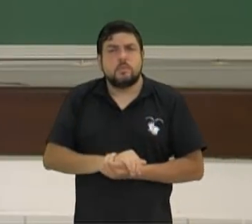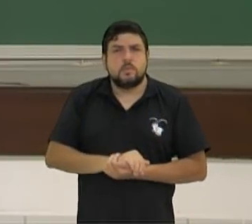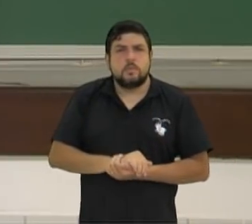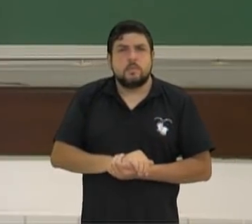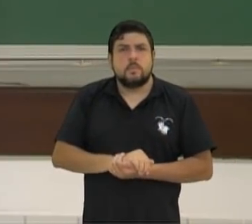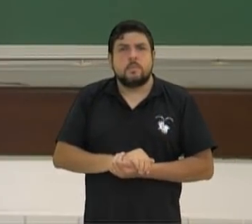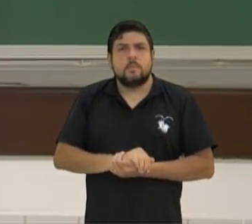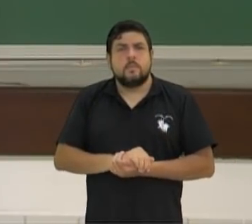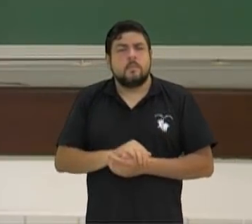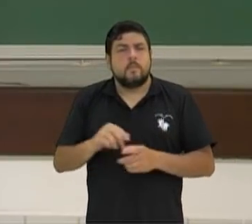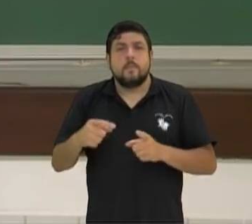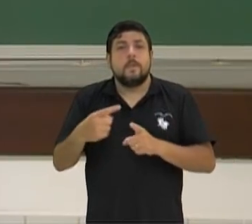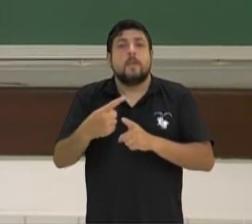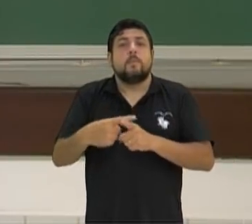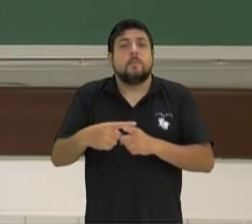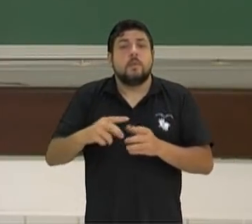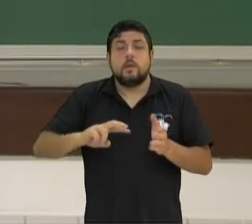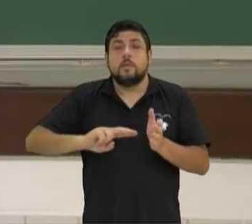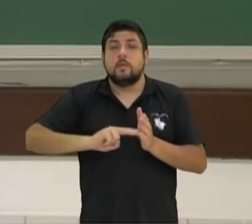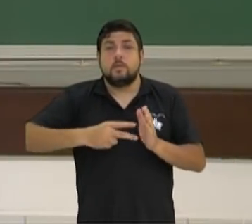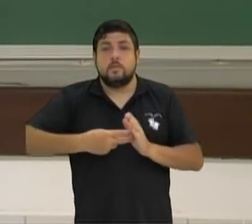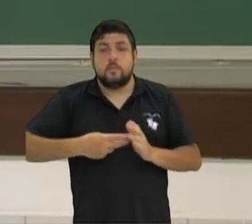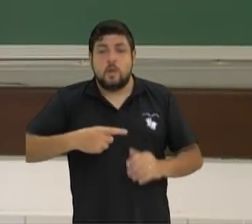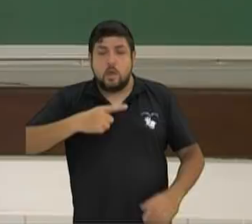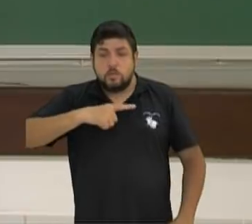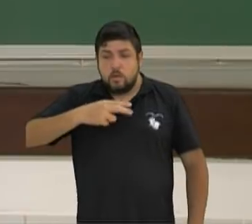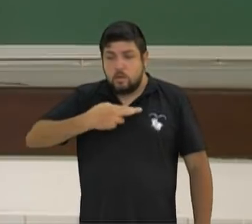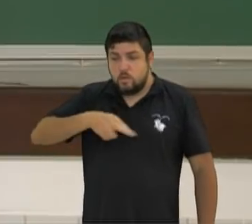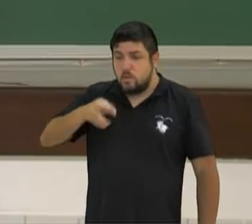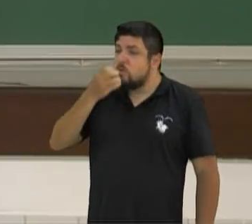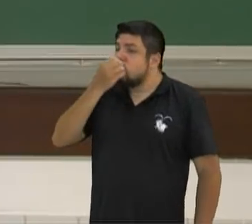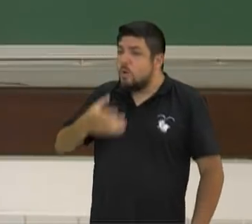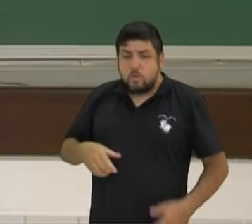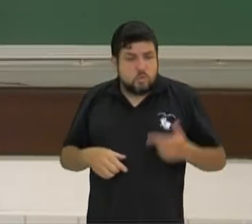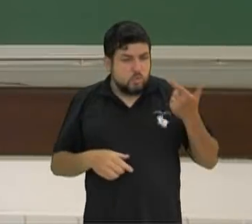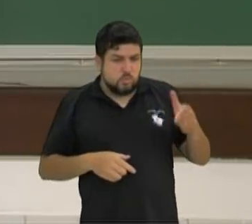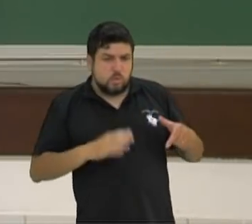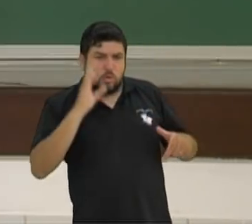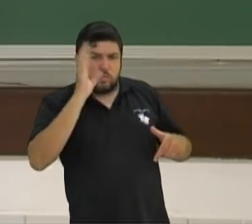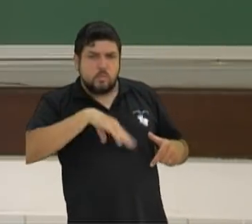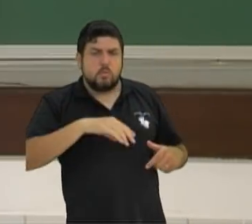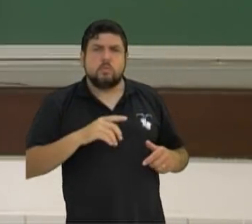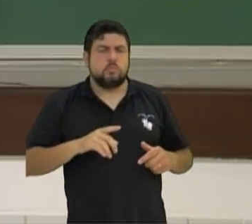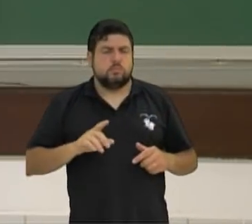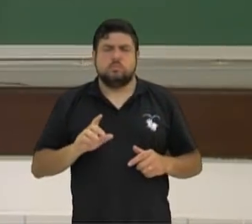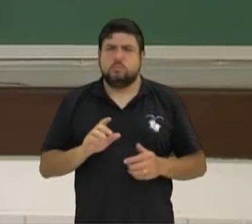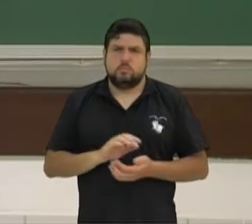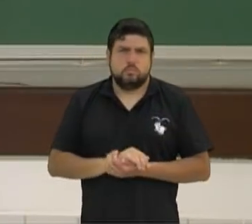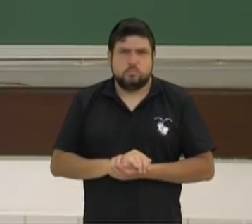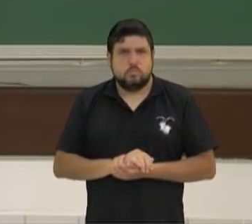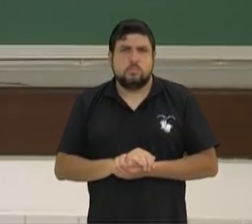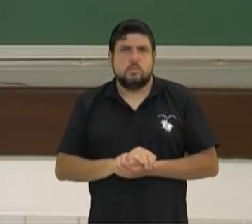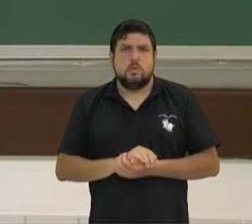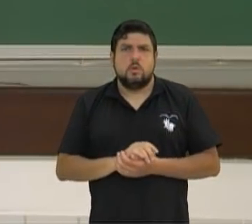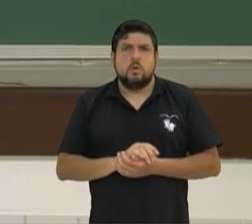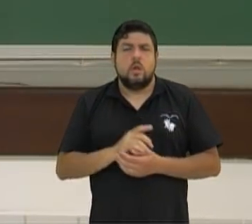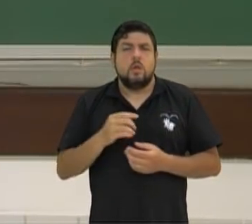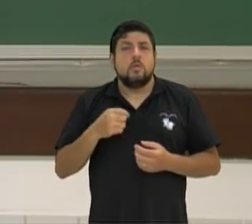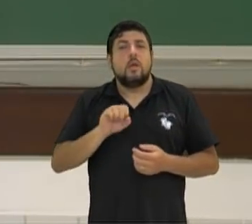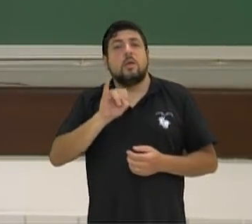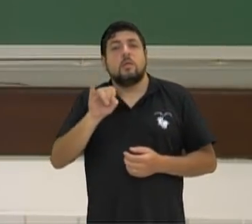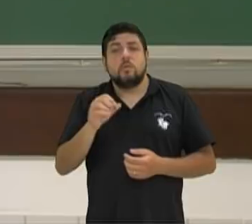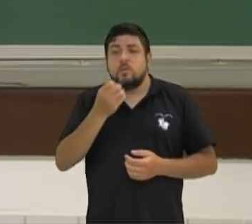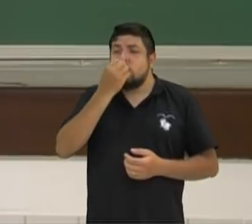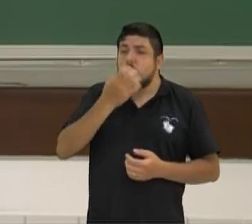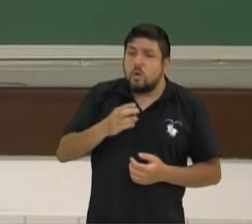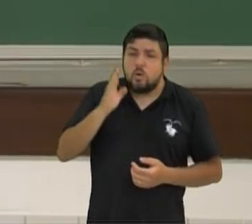mesmo. Porque não significa que quem tem religião é bonzinho ou quem não tem é mal. O que determina o que nós somos bons ou